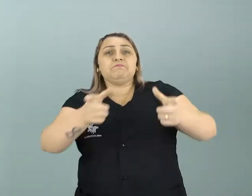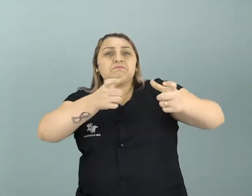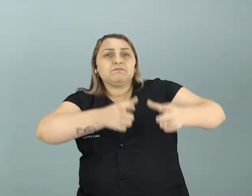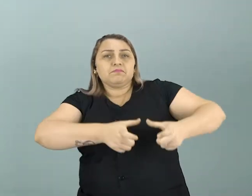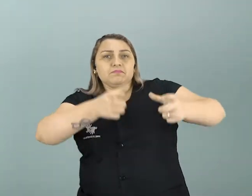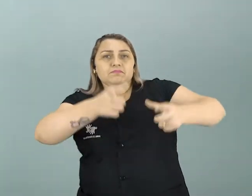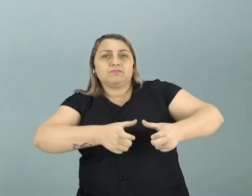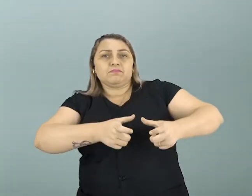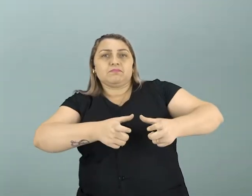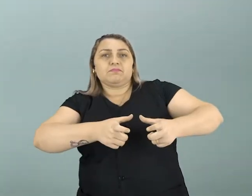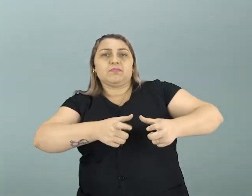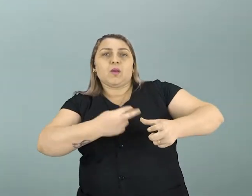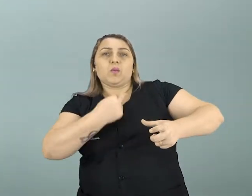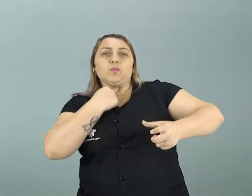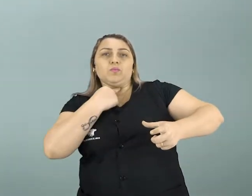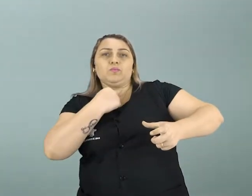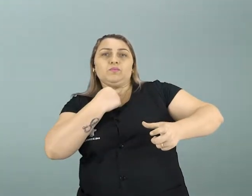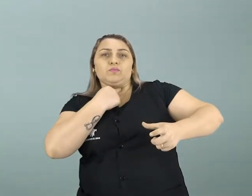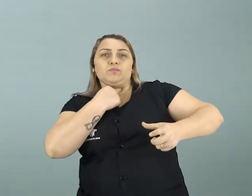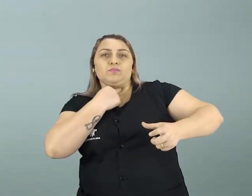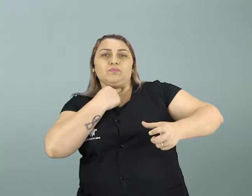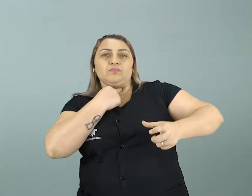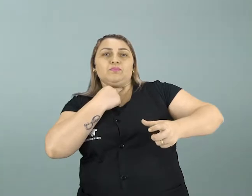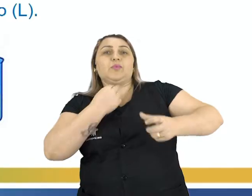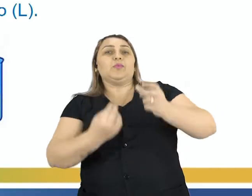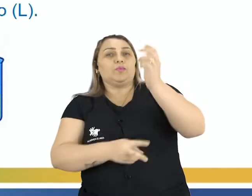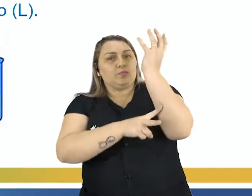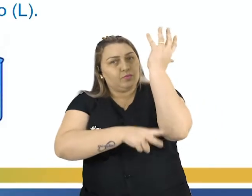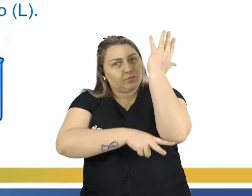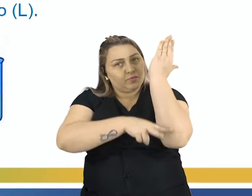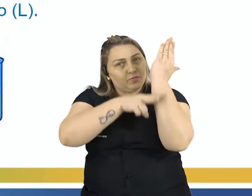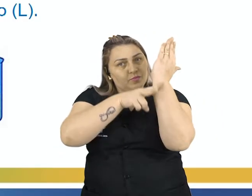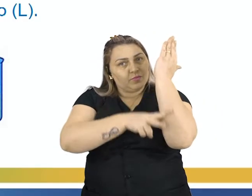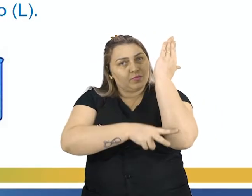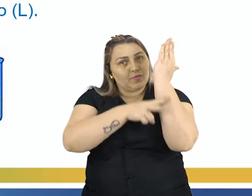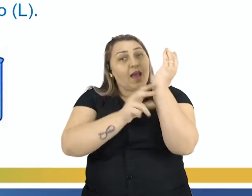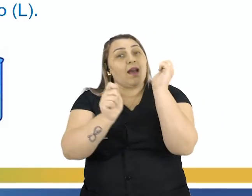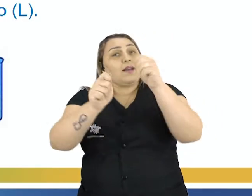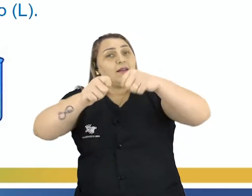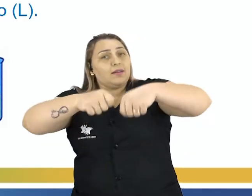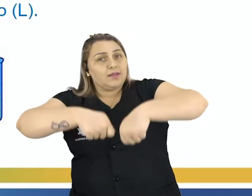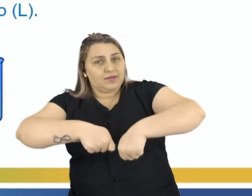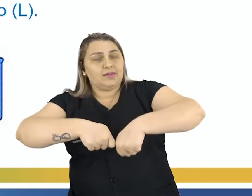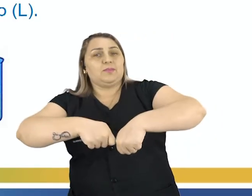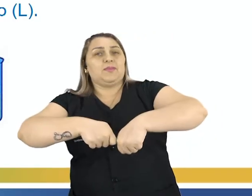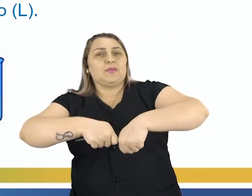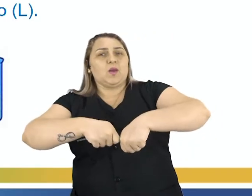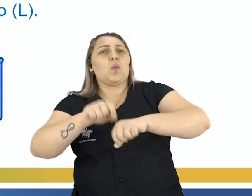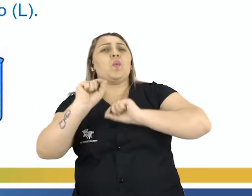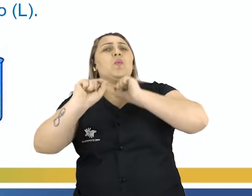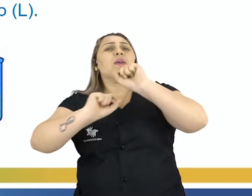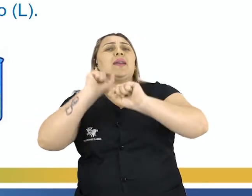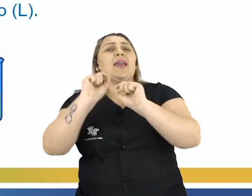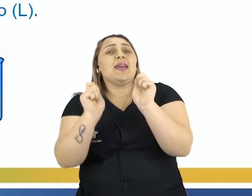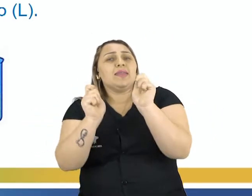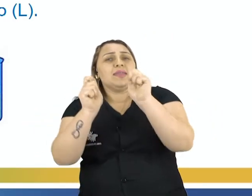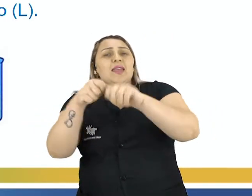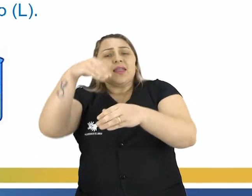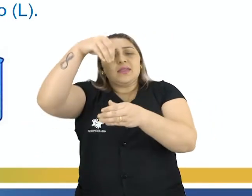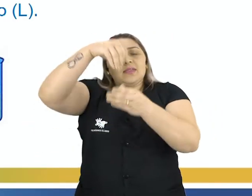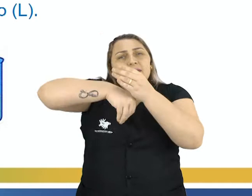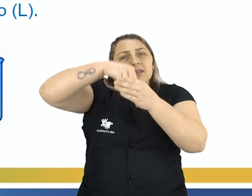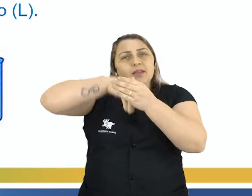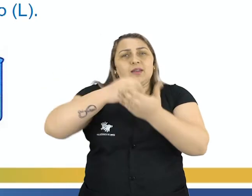está ocupando um espaço, um volume. A capacidade é o que cabe